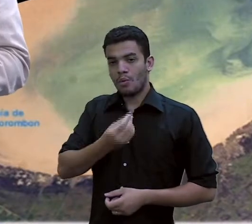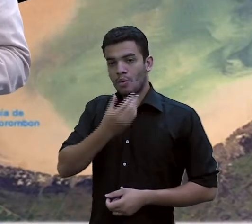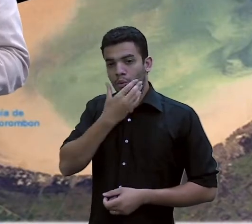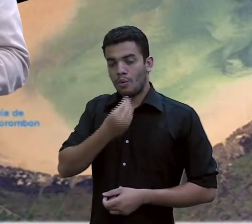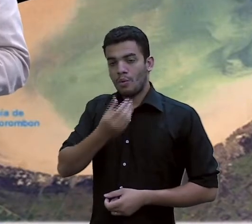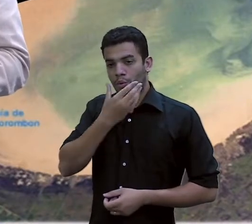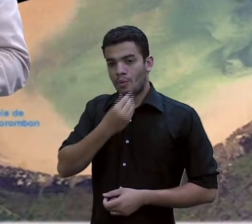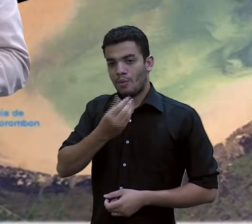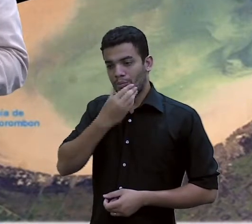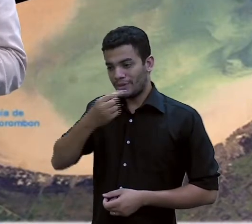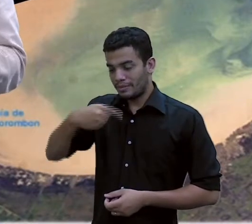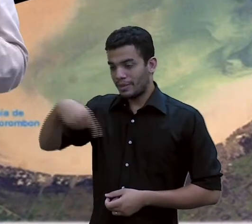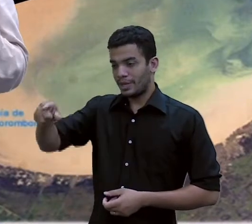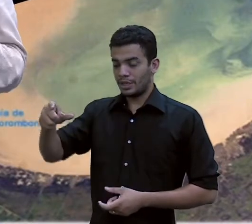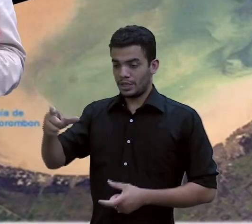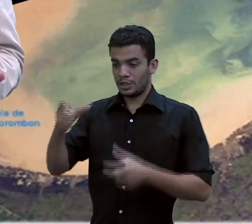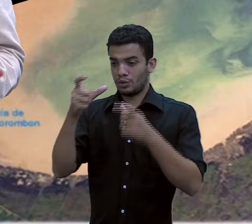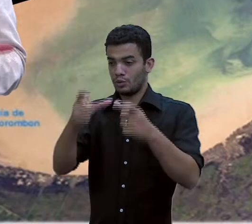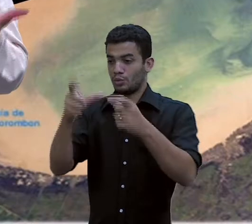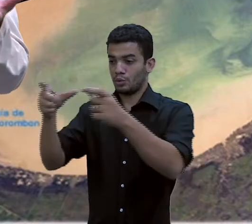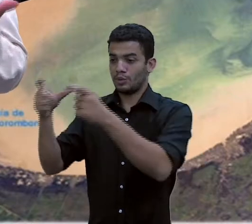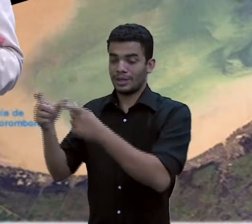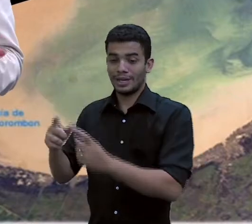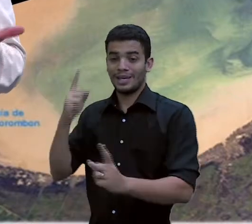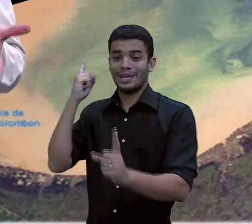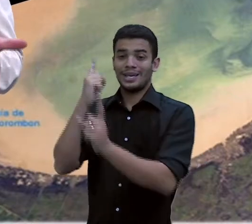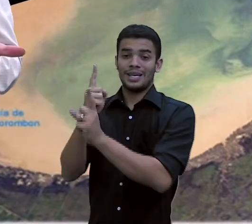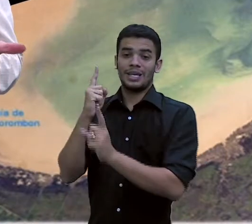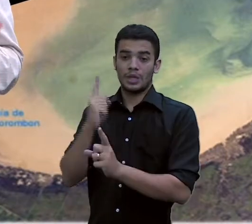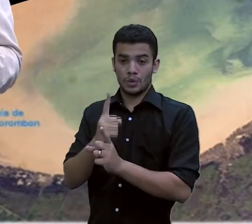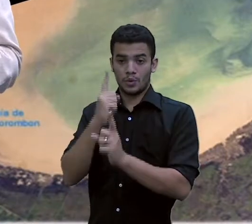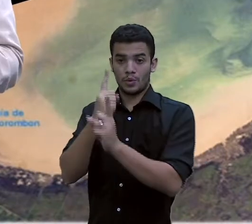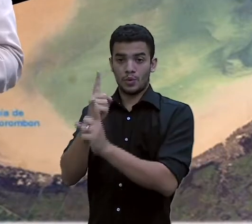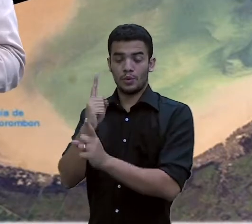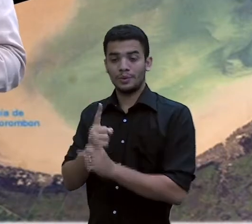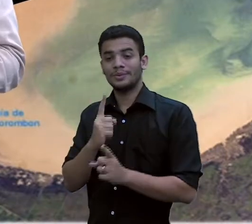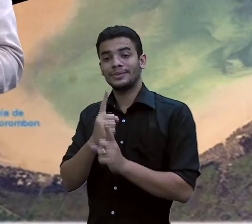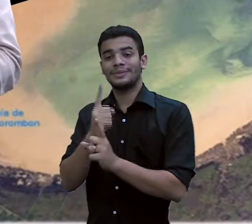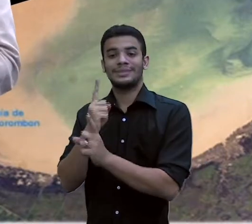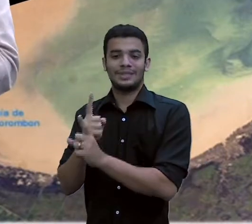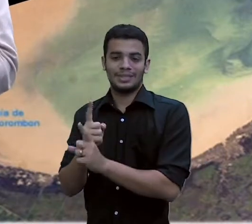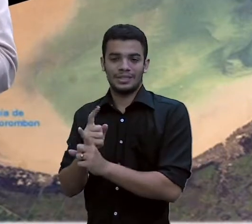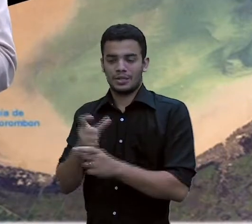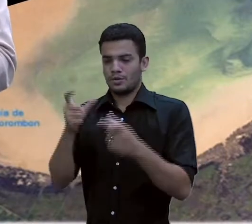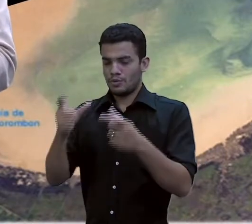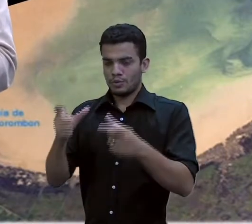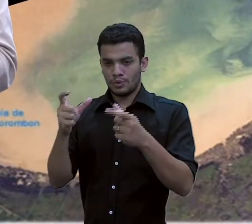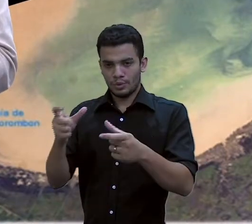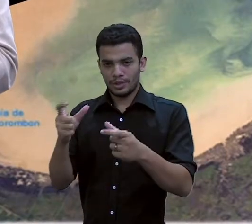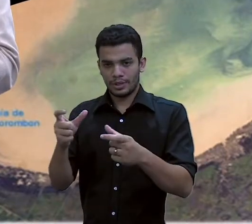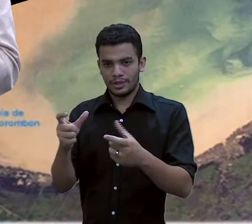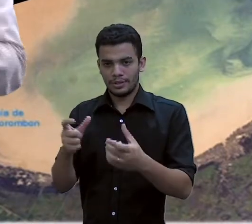cômodo para uma fortaleza em um porto na margem superior...